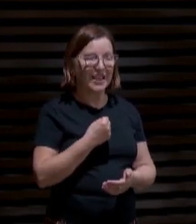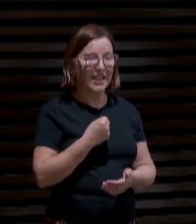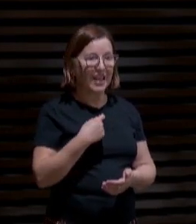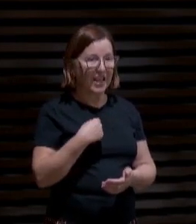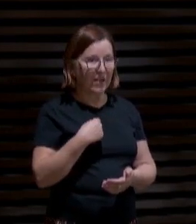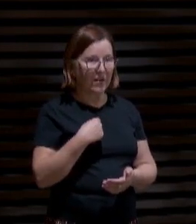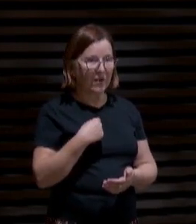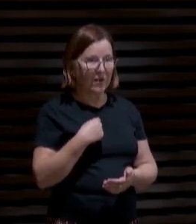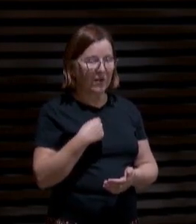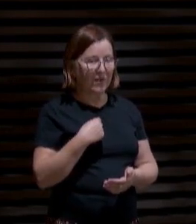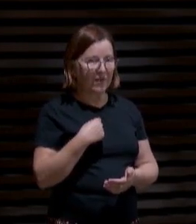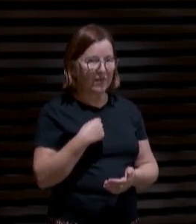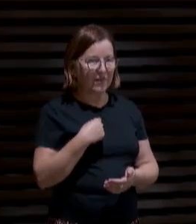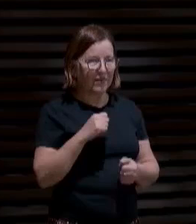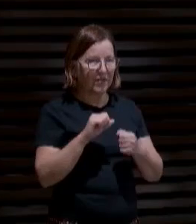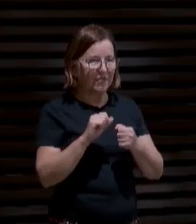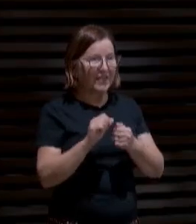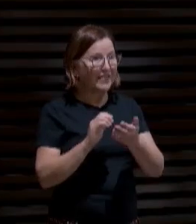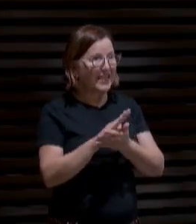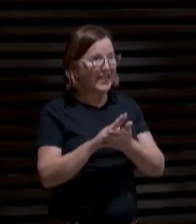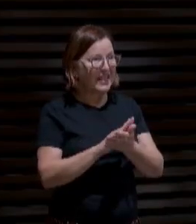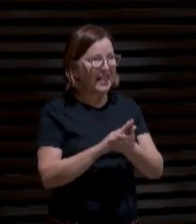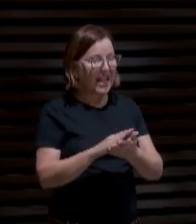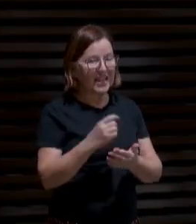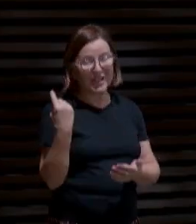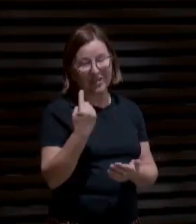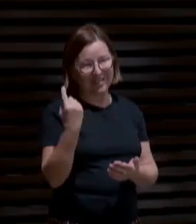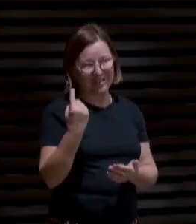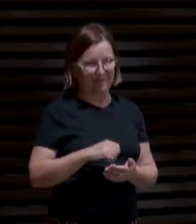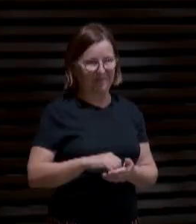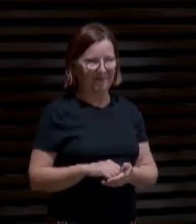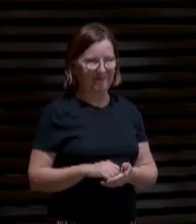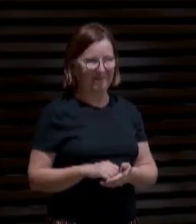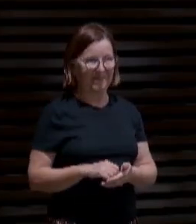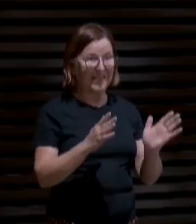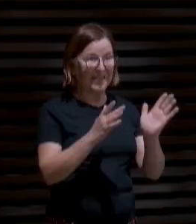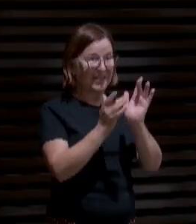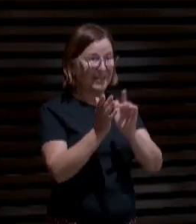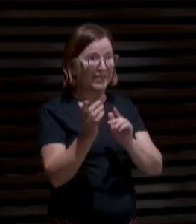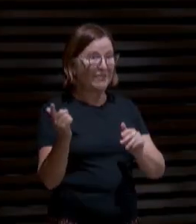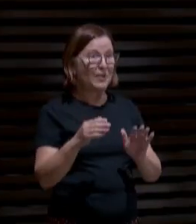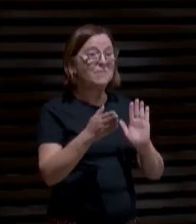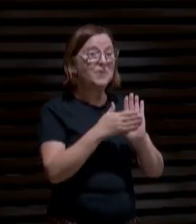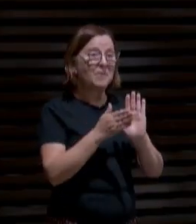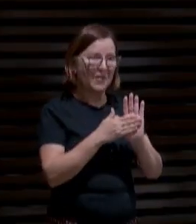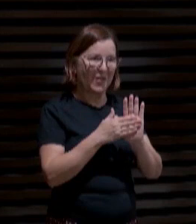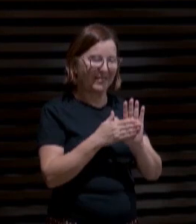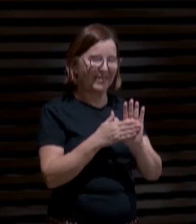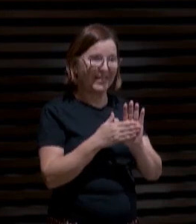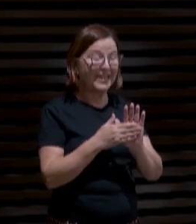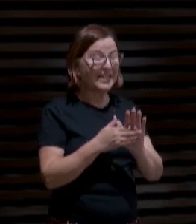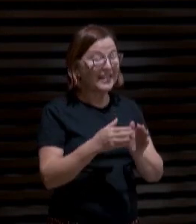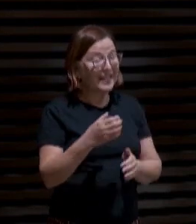mim mesmo. Ele aqui está muito claro dizendo, eu vim com um propósito, eu não faço nada por mim mesmo, e do mesmo modo